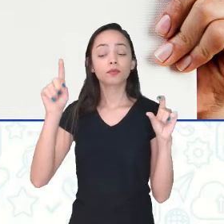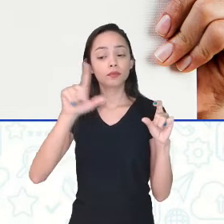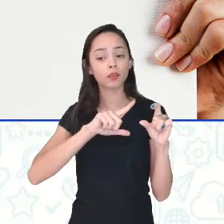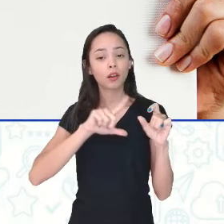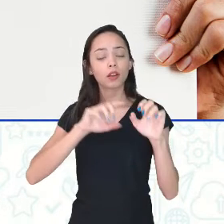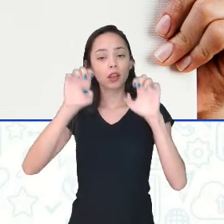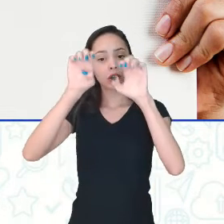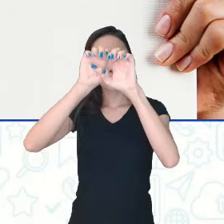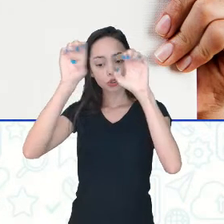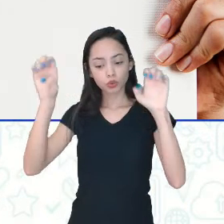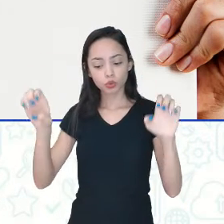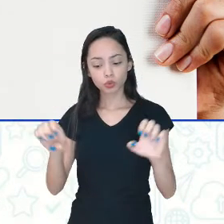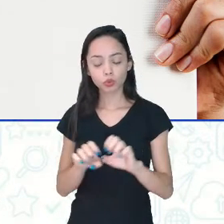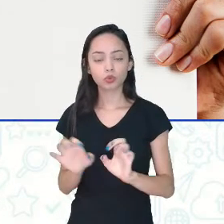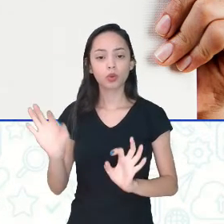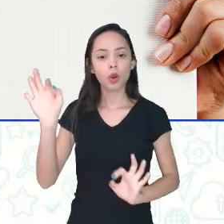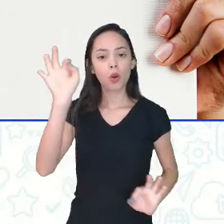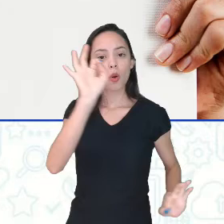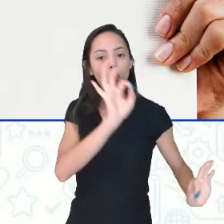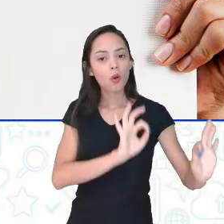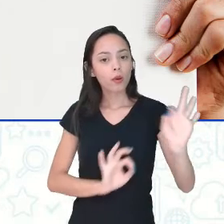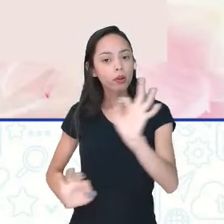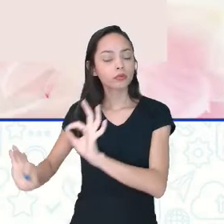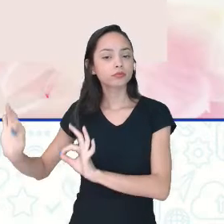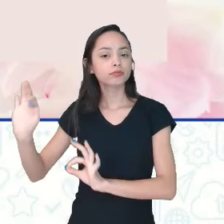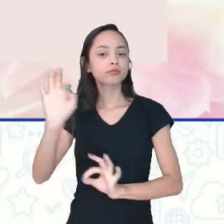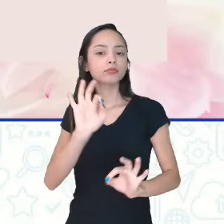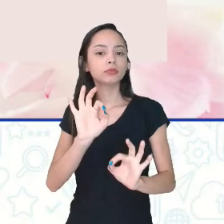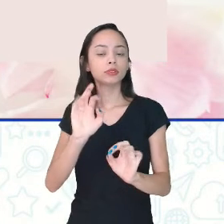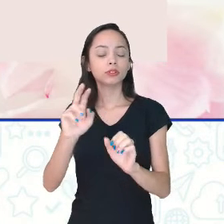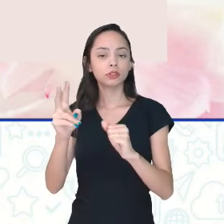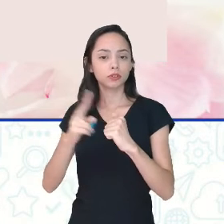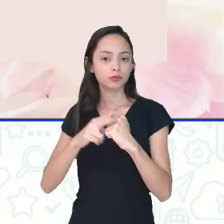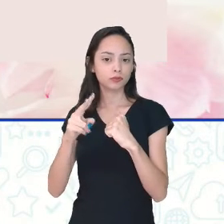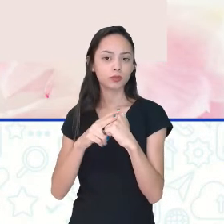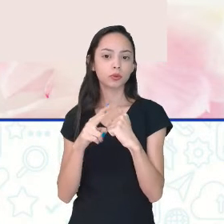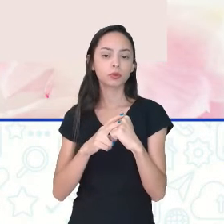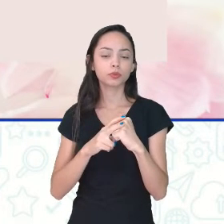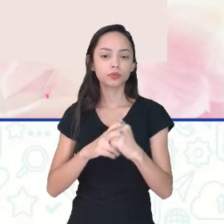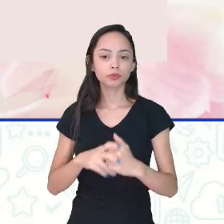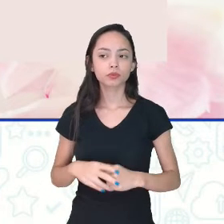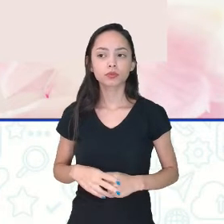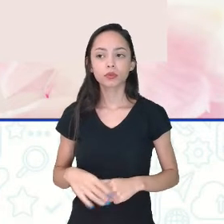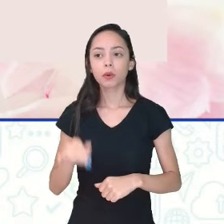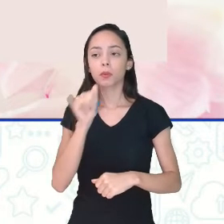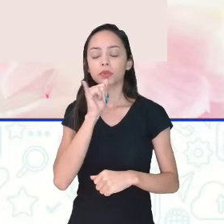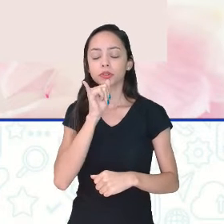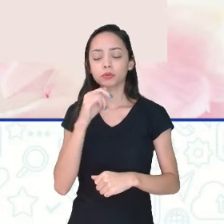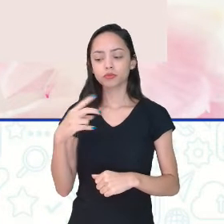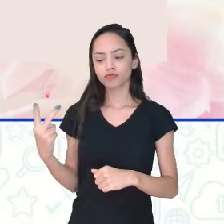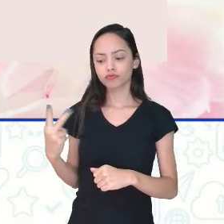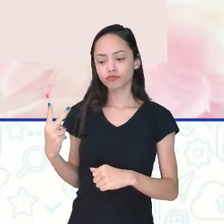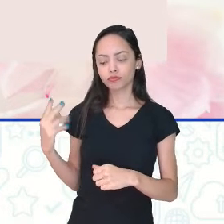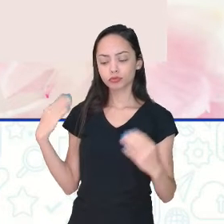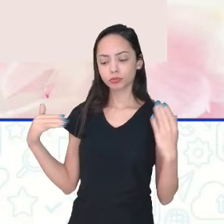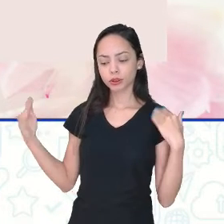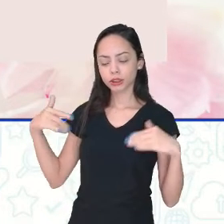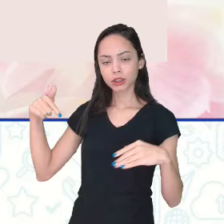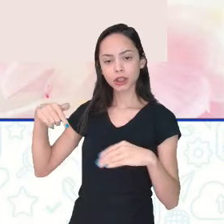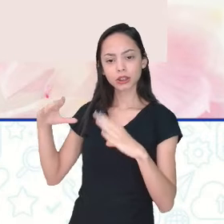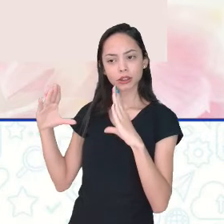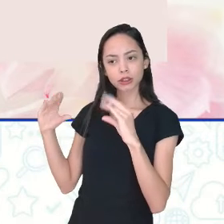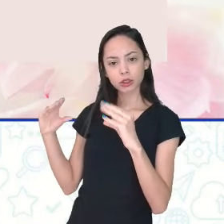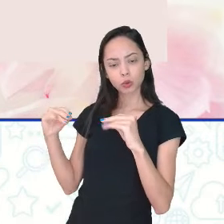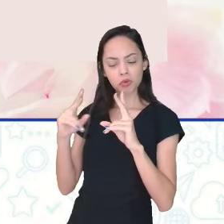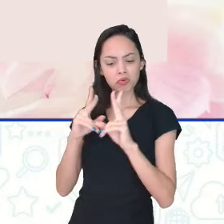estrutura que se organiza em torno do verbo. Tá, ó. Sairemos esta noite, corro todos